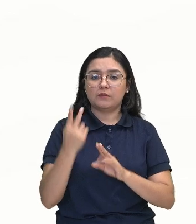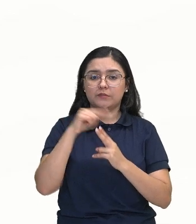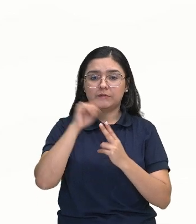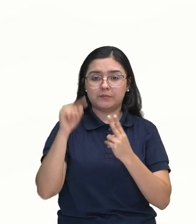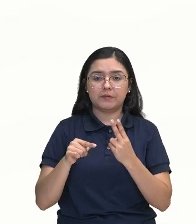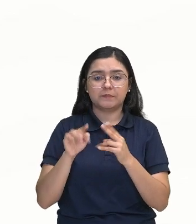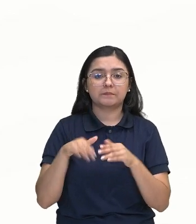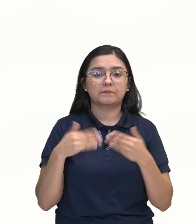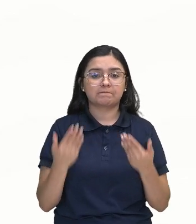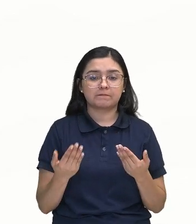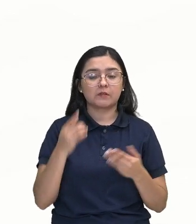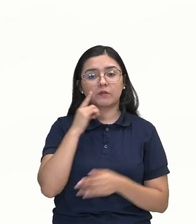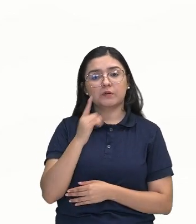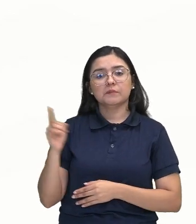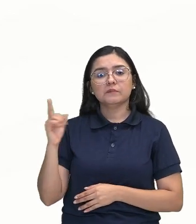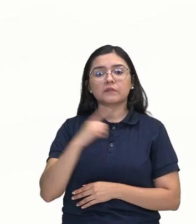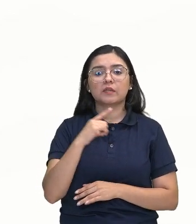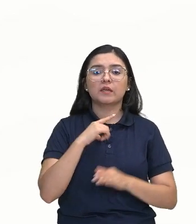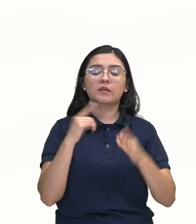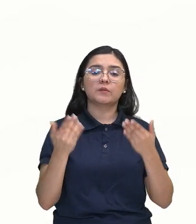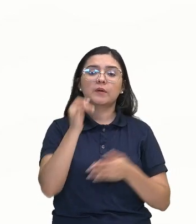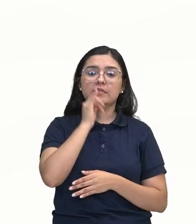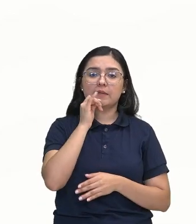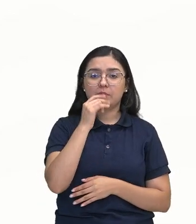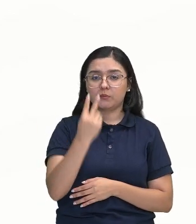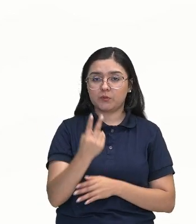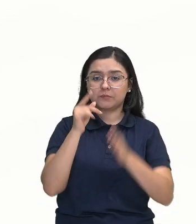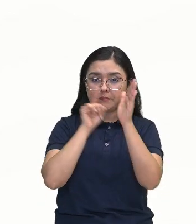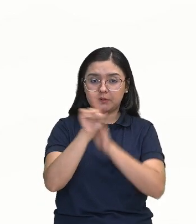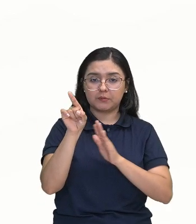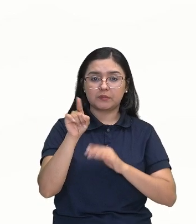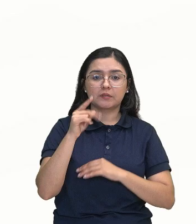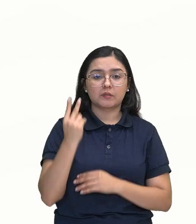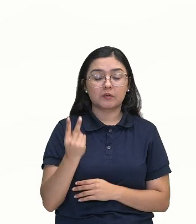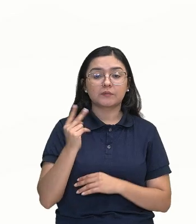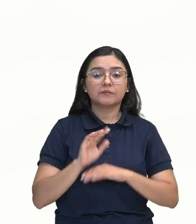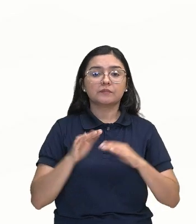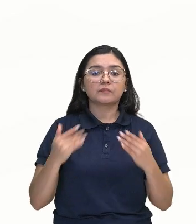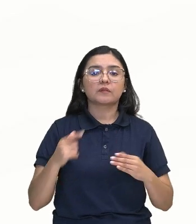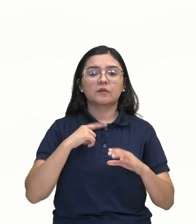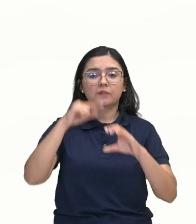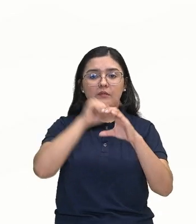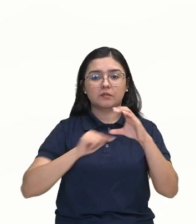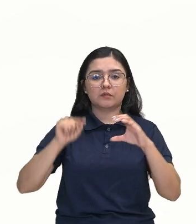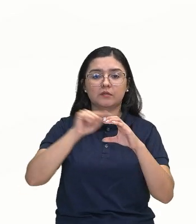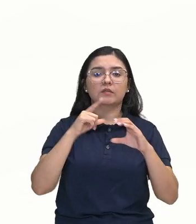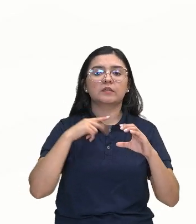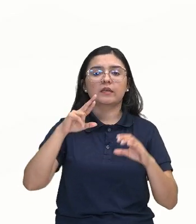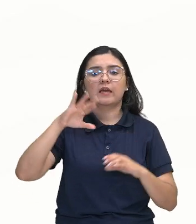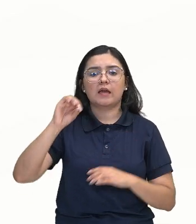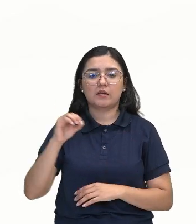aí, falando em questão, nós temos aqui um exemplo 2. Olha só. Uma circunferência possui raio